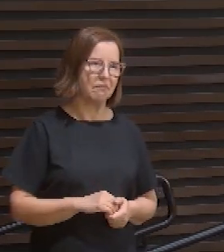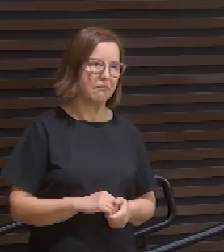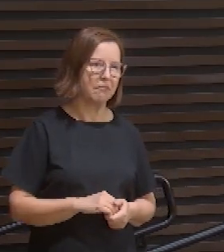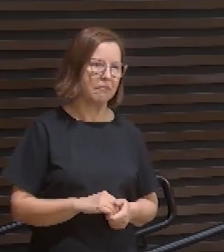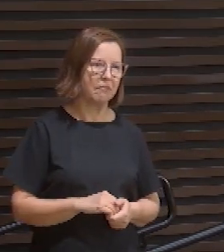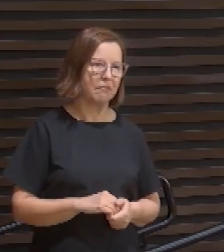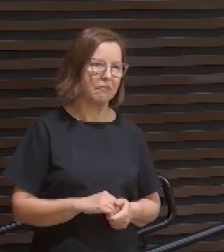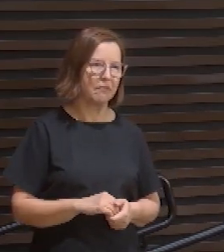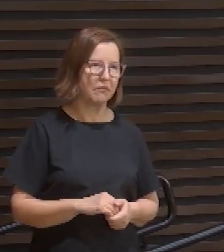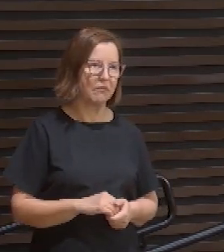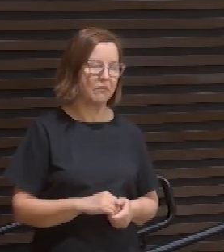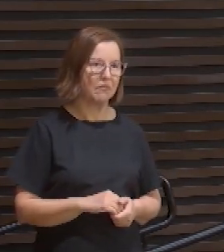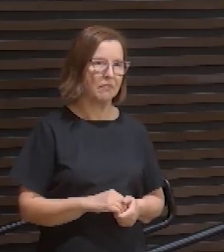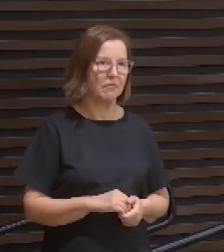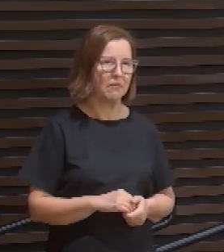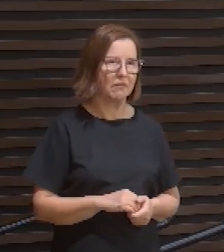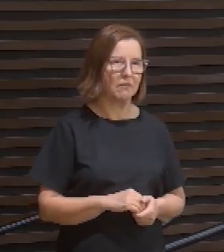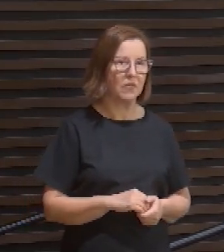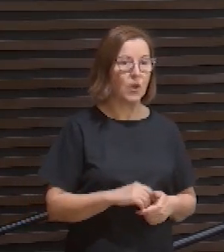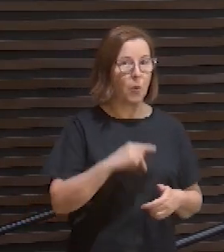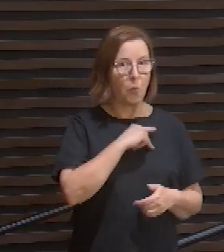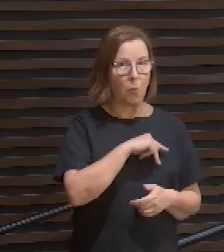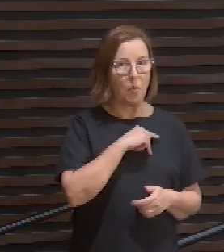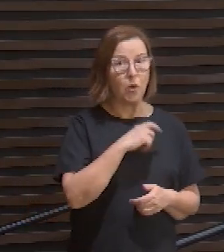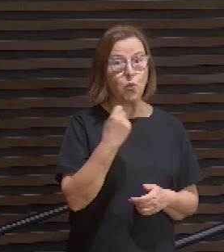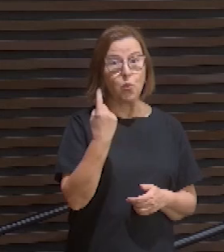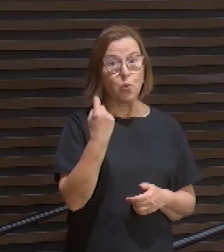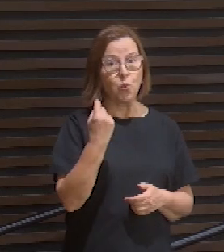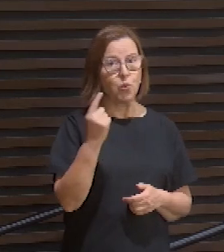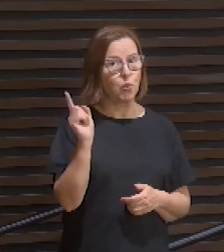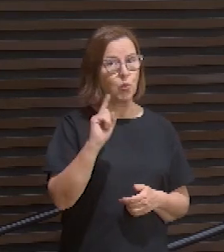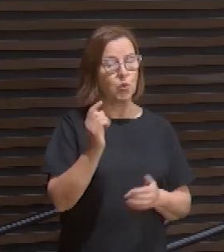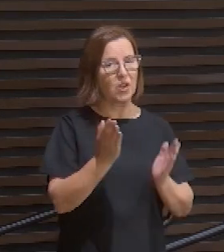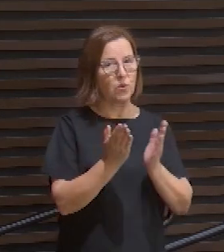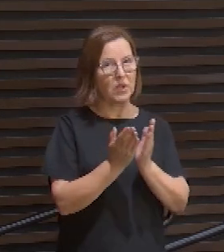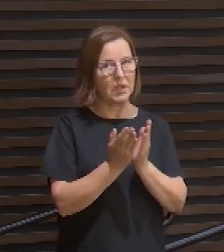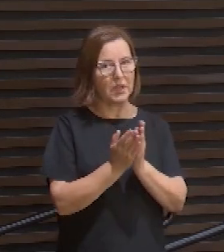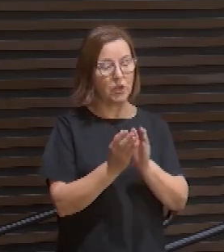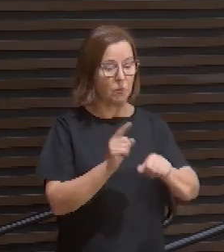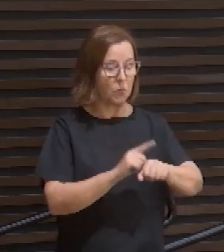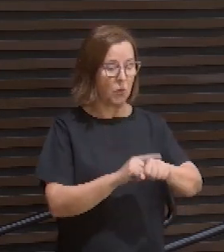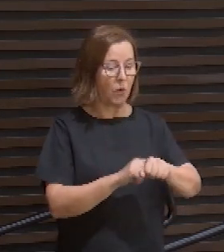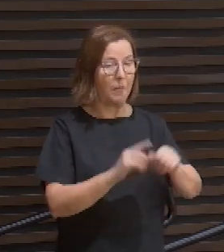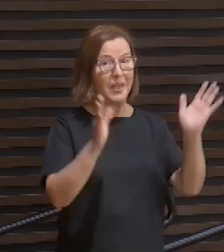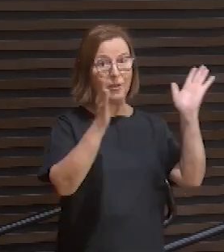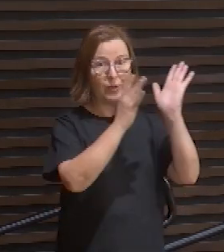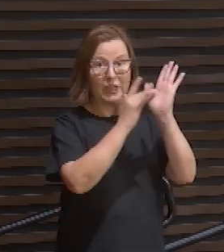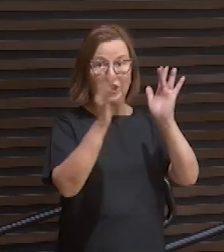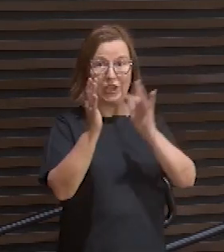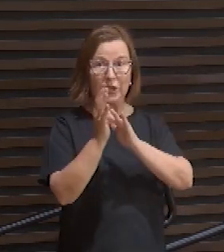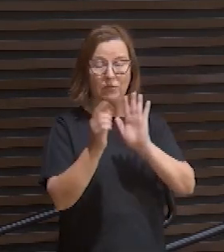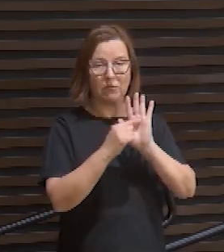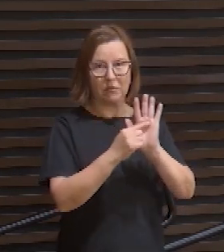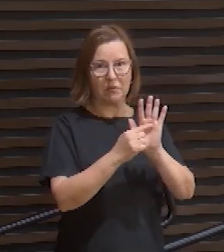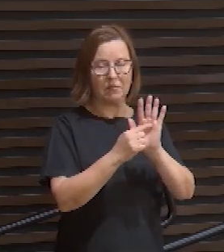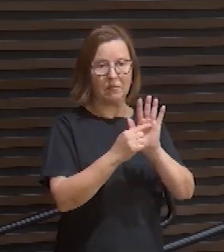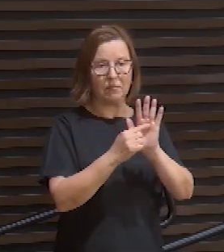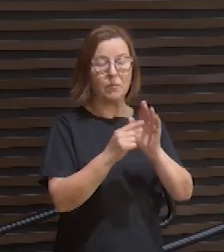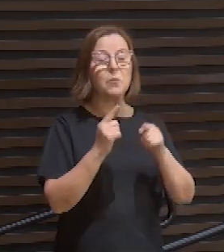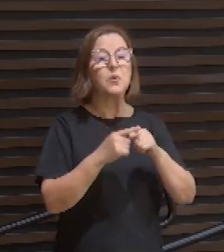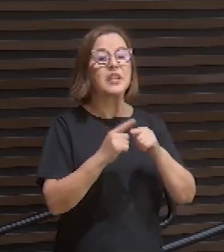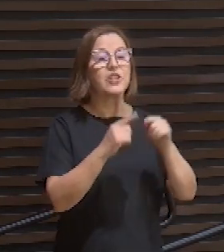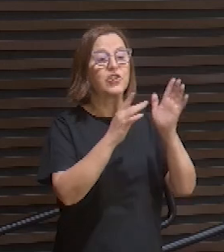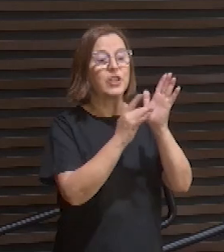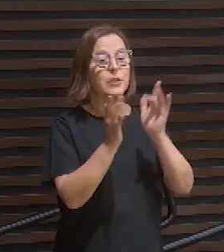E ele era o único que não era crente para o qual Jesus apareceu. Jesus, depois da ressurreição, ele só apareceu para crentes.